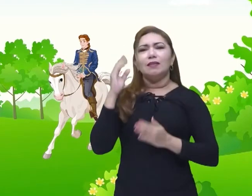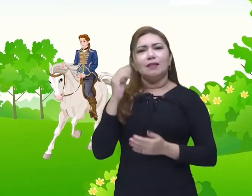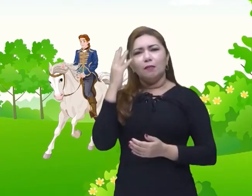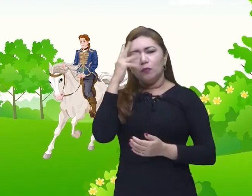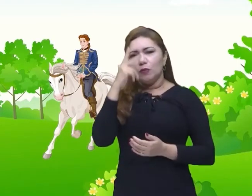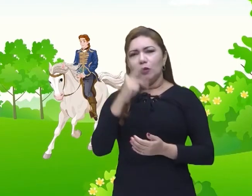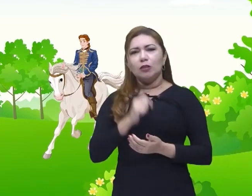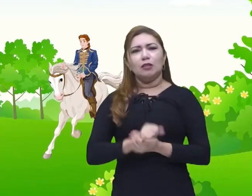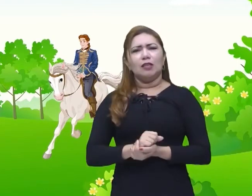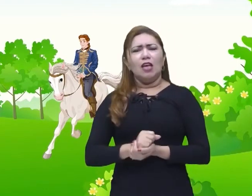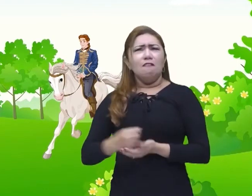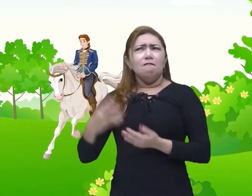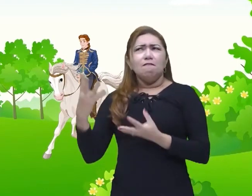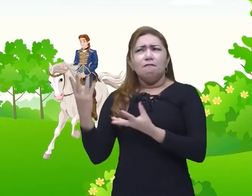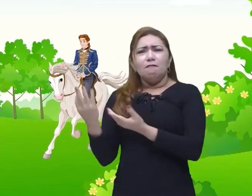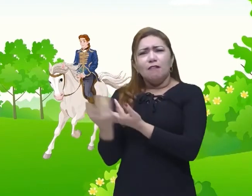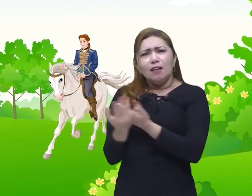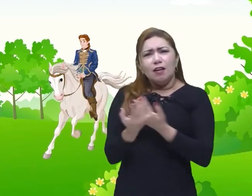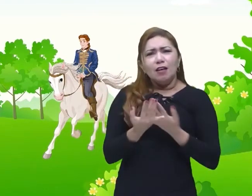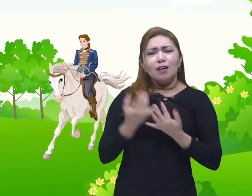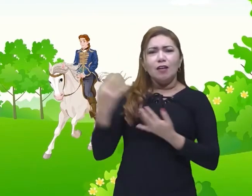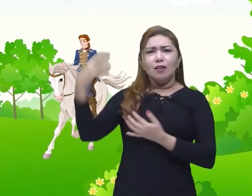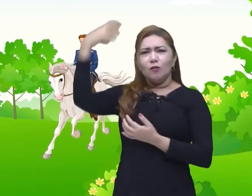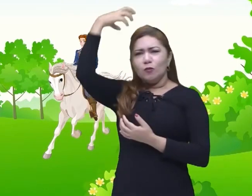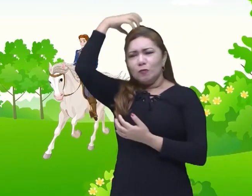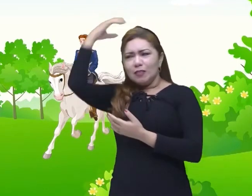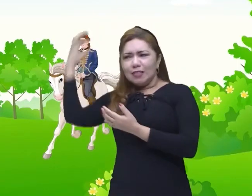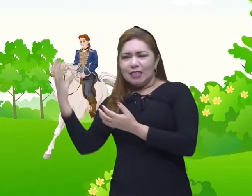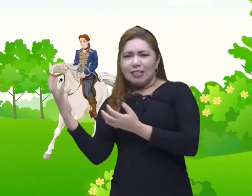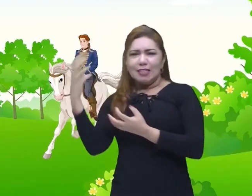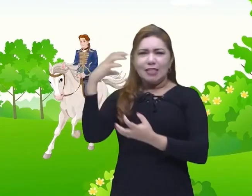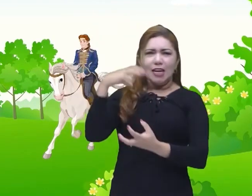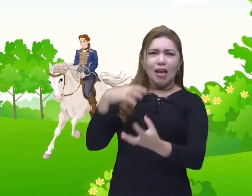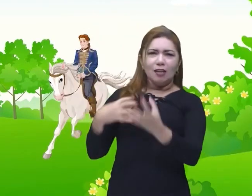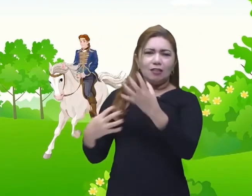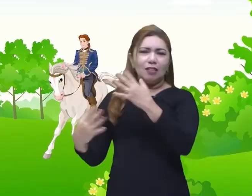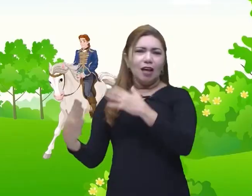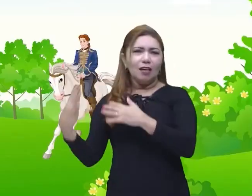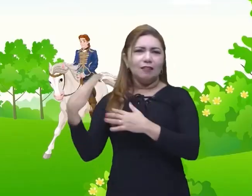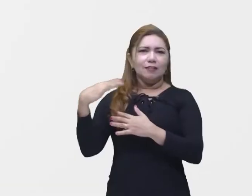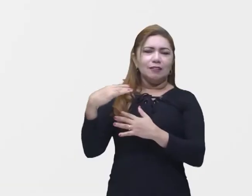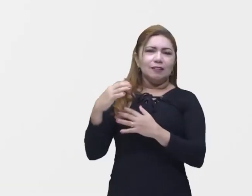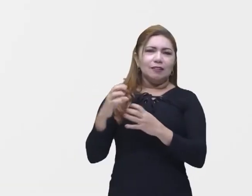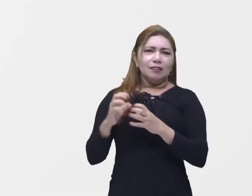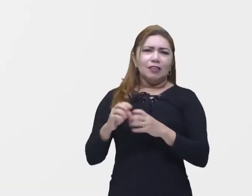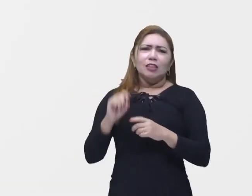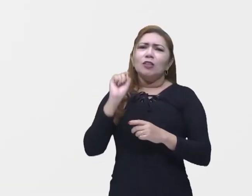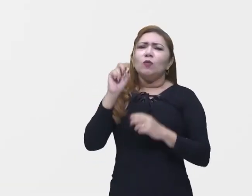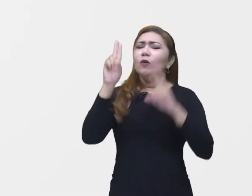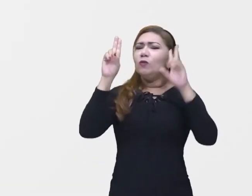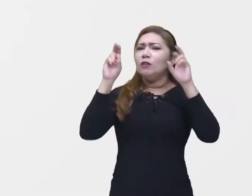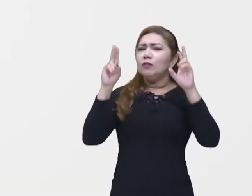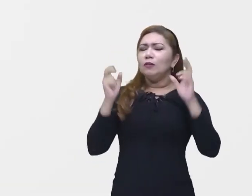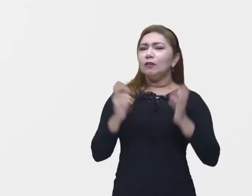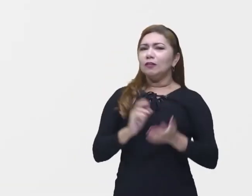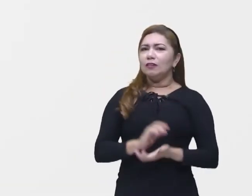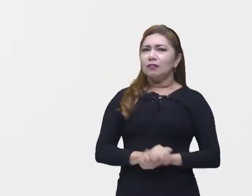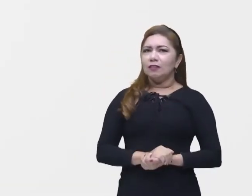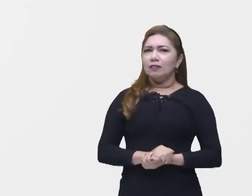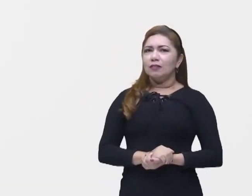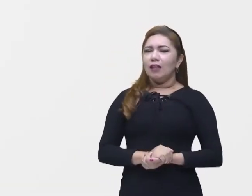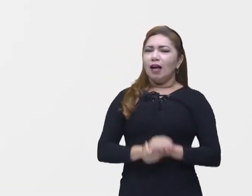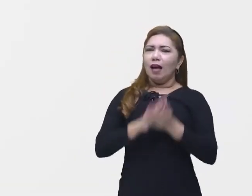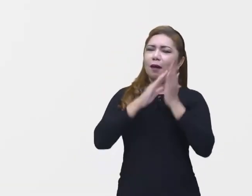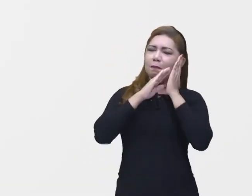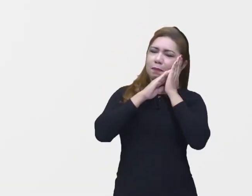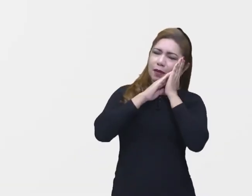vários príncipes que tentaram enfrentar o dragão. Que título você daria a essa história? A Bela